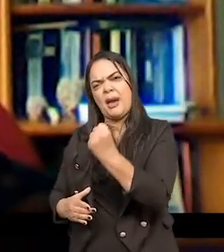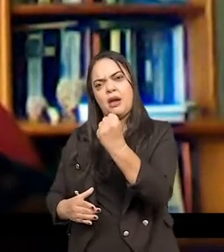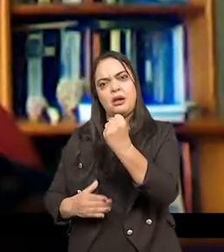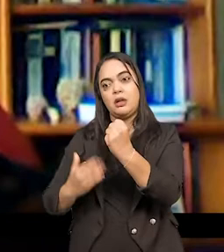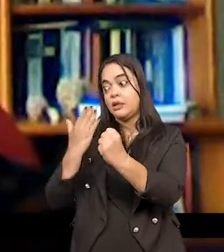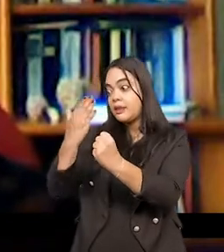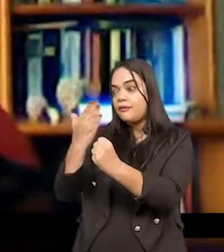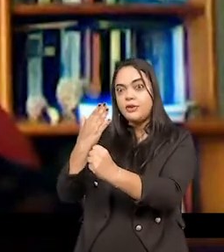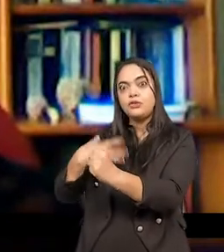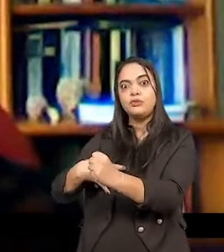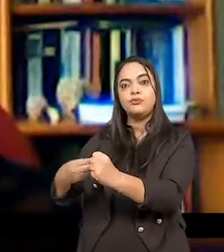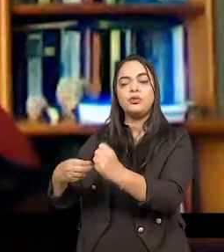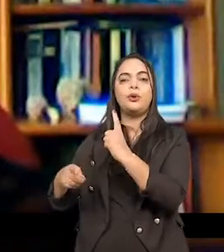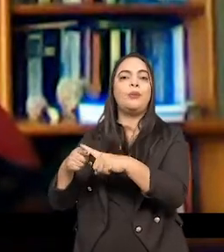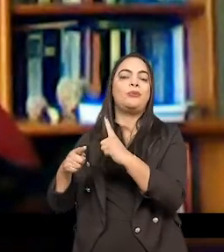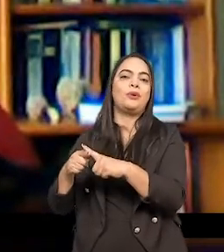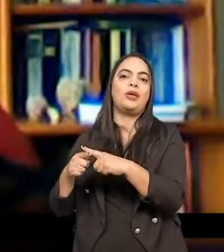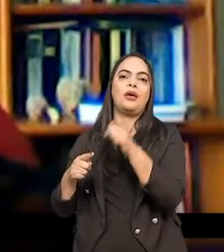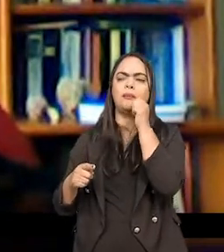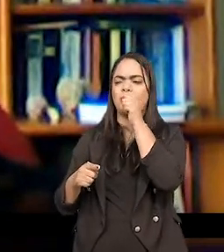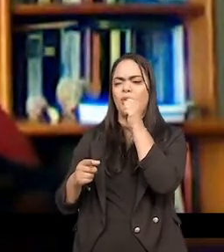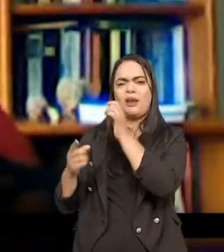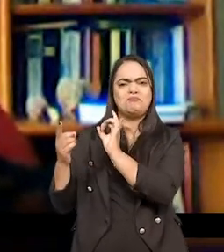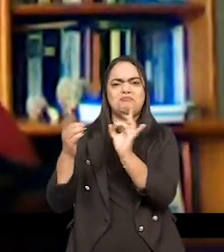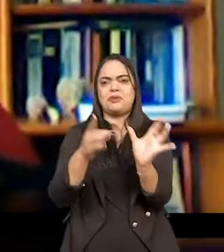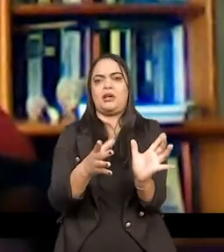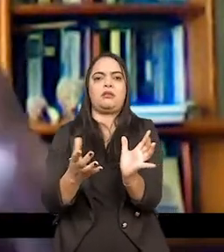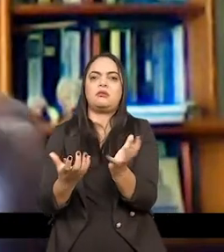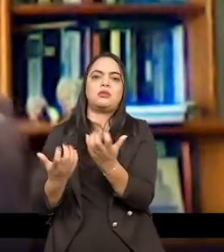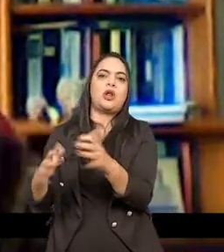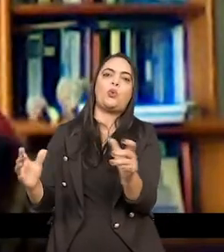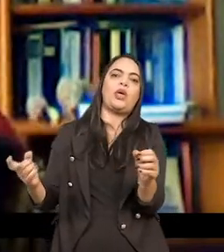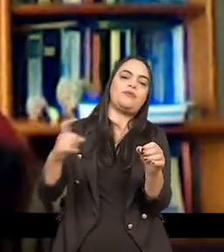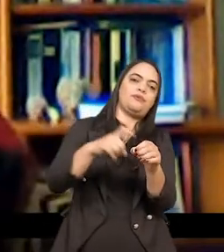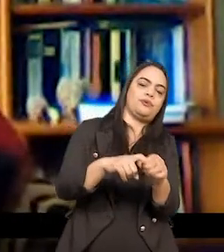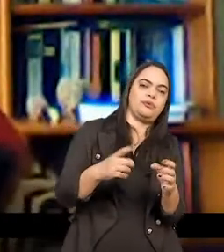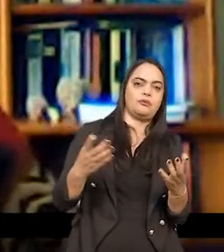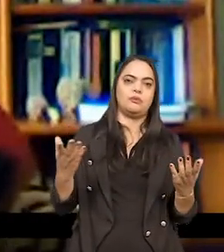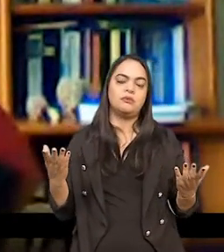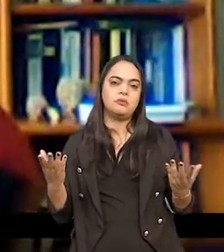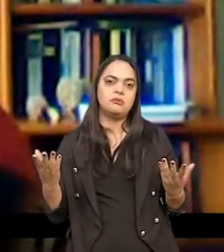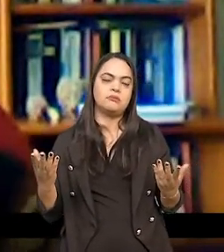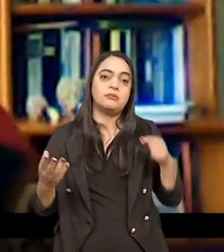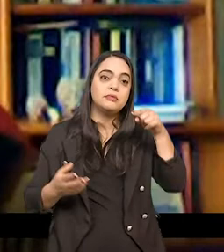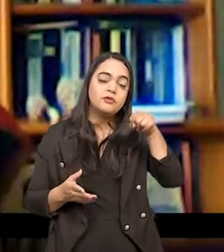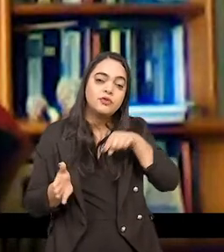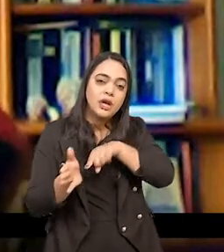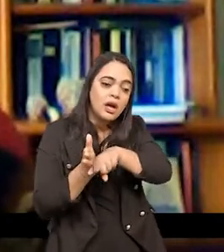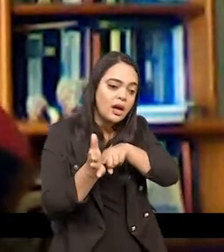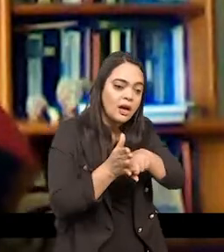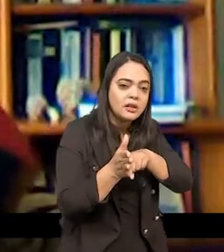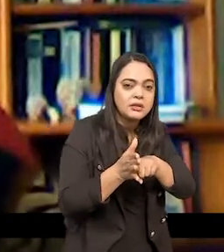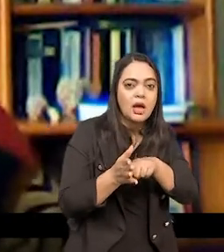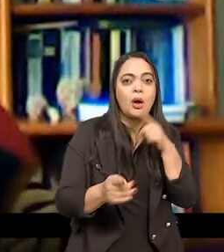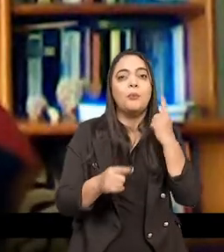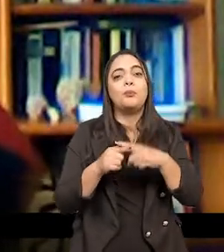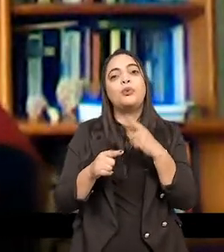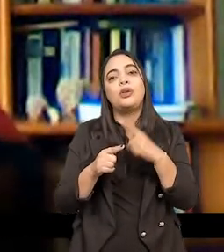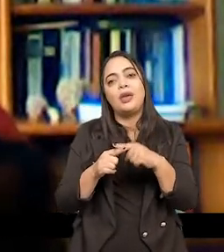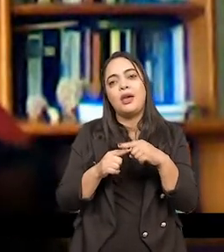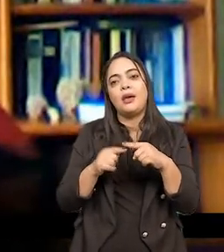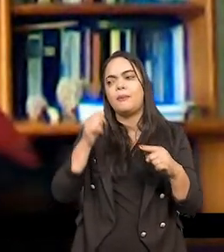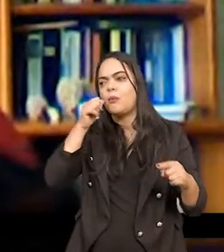estava separada e não queria voltar mais para ele. Se vocês quiserem fazer uma análise dos motivos dos feminicídios,